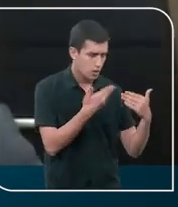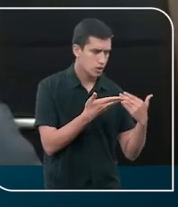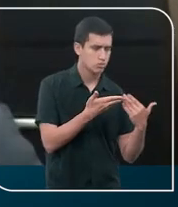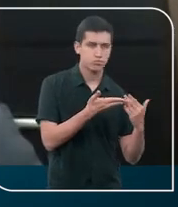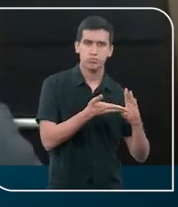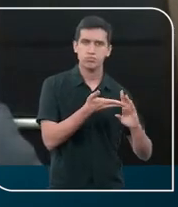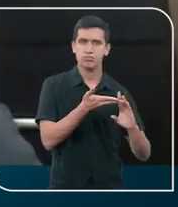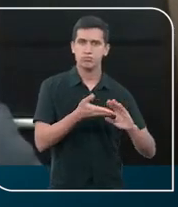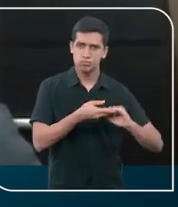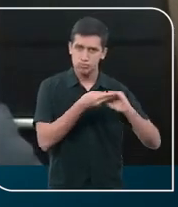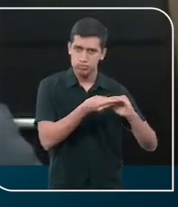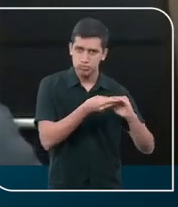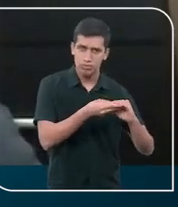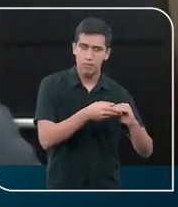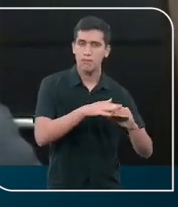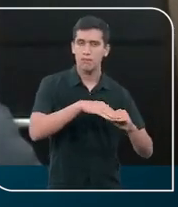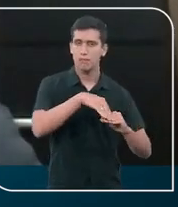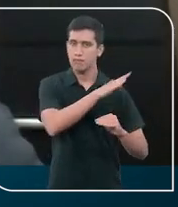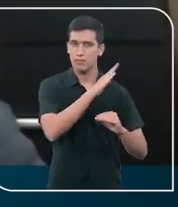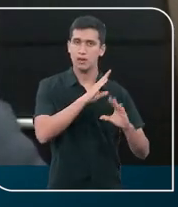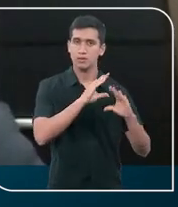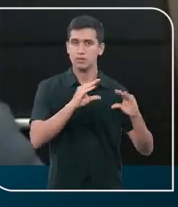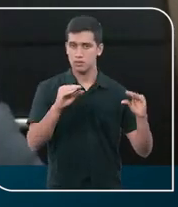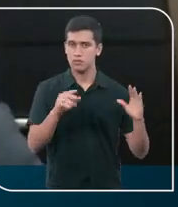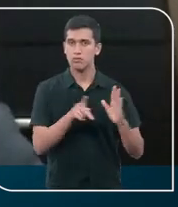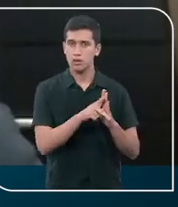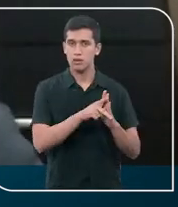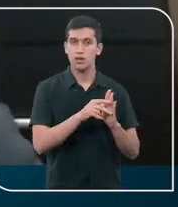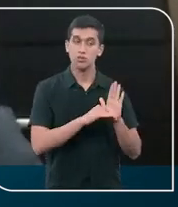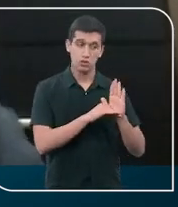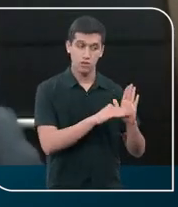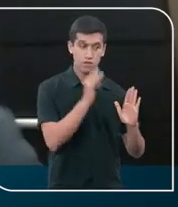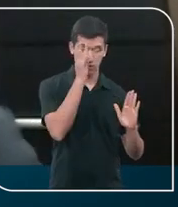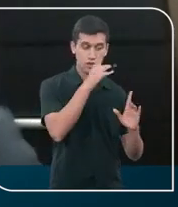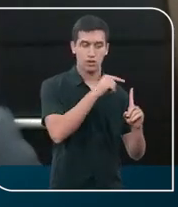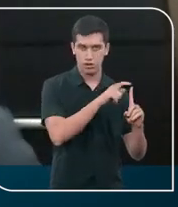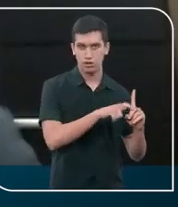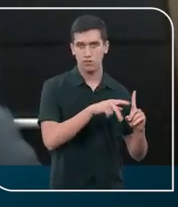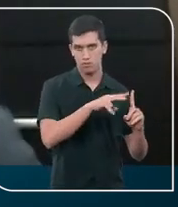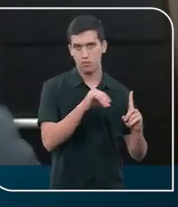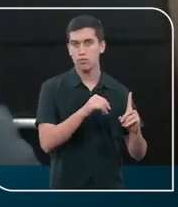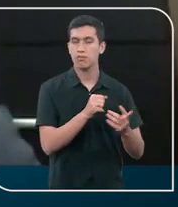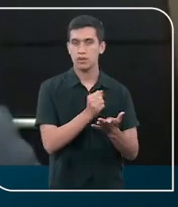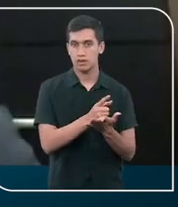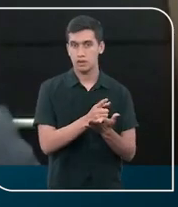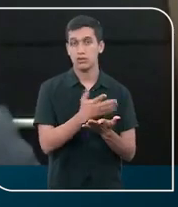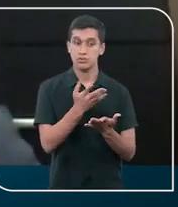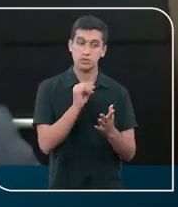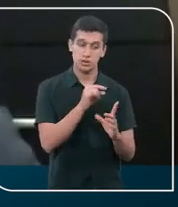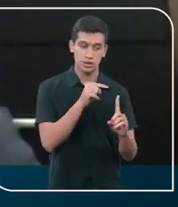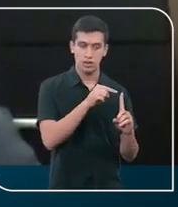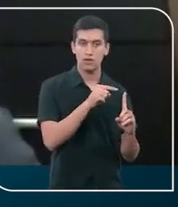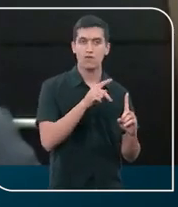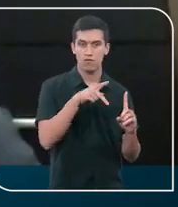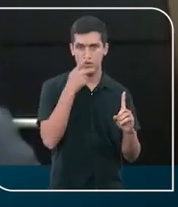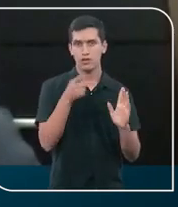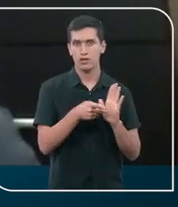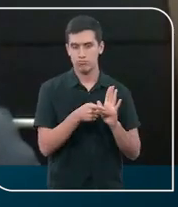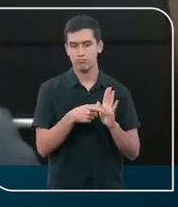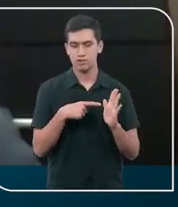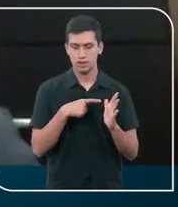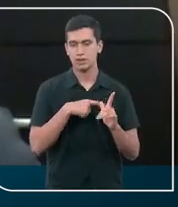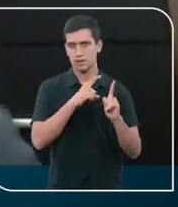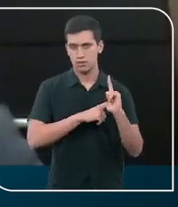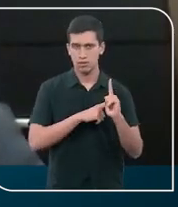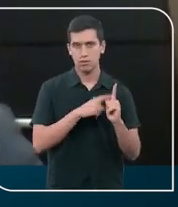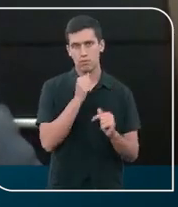mais alongado, para facilitar aquele condômino de realizar o pagamento. Aí sim, se ele faz um acordo, uma confissão de dívida, uma vez não pago, ela pode